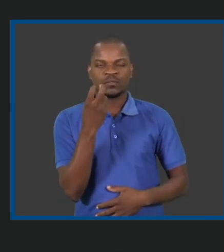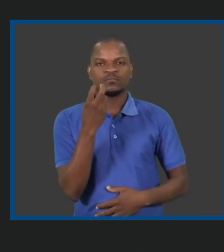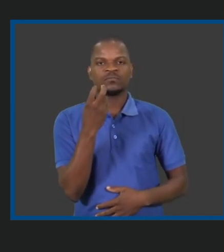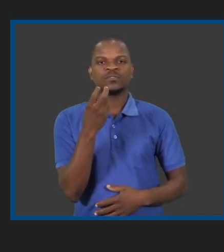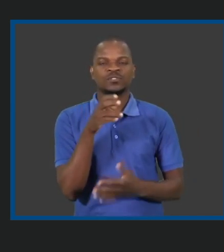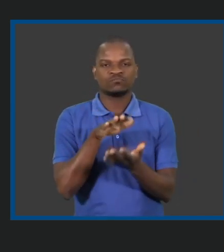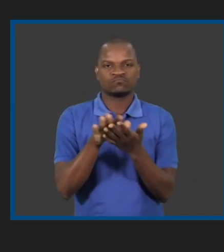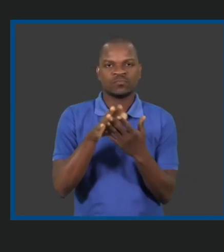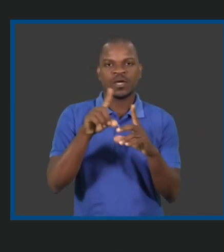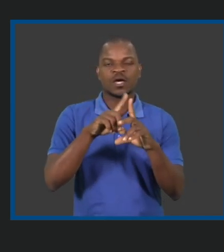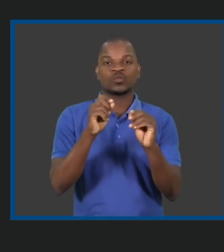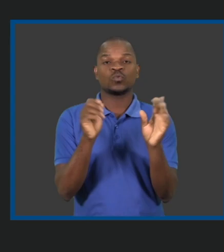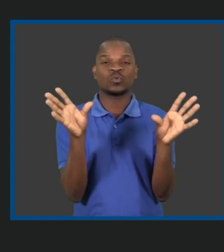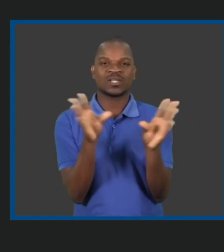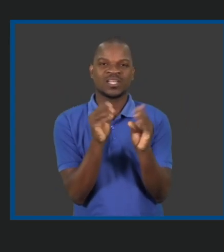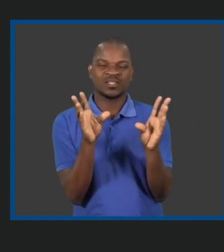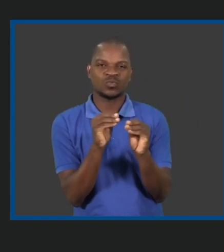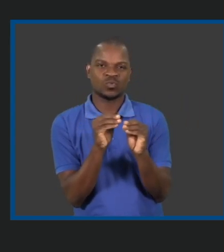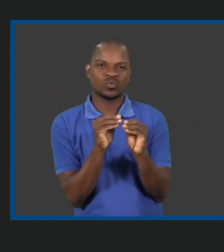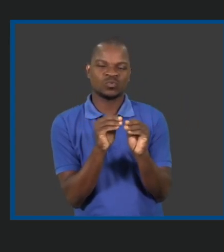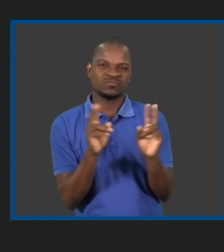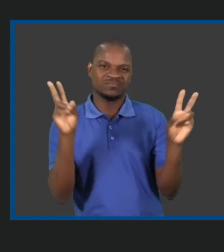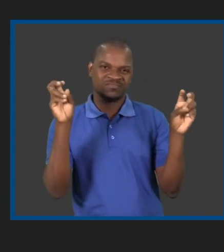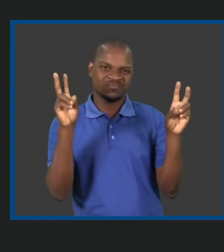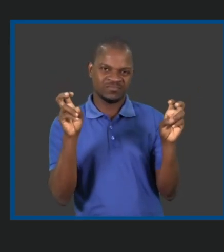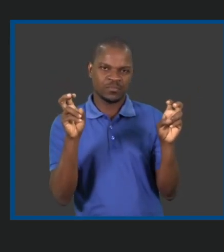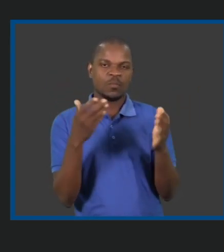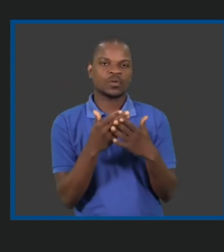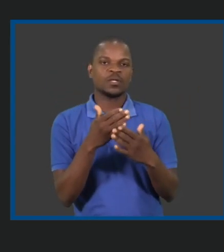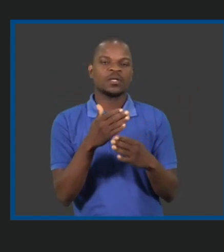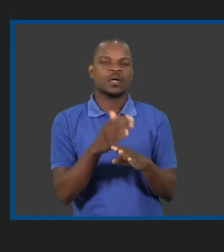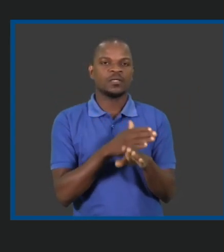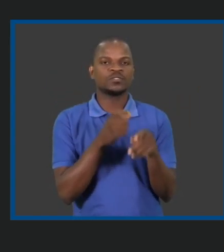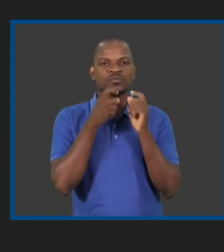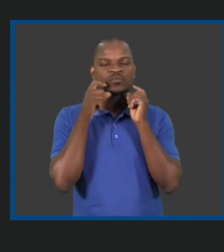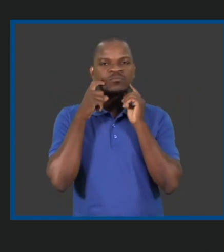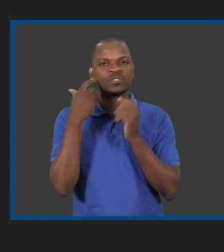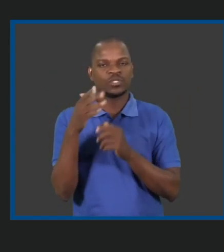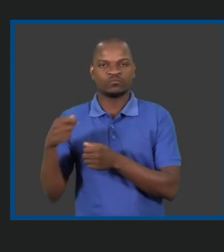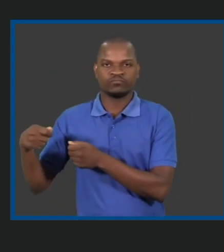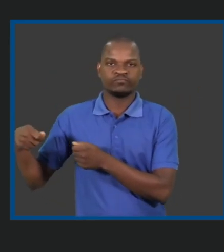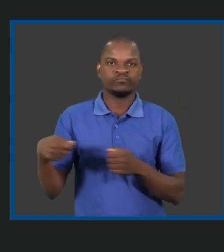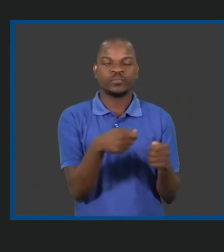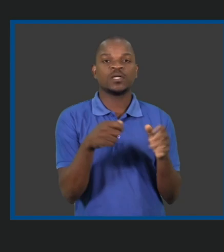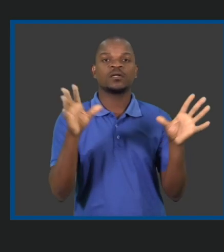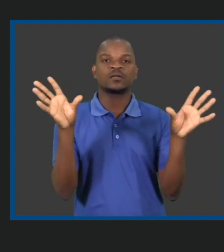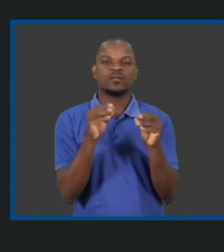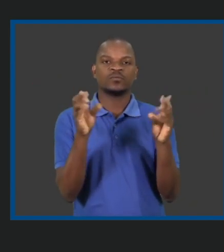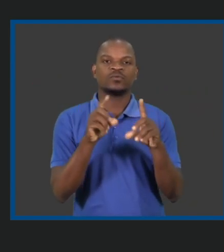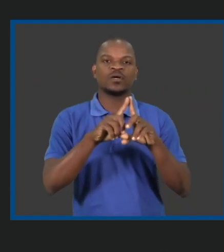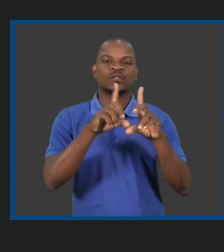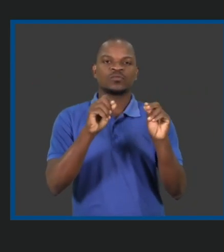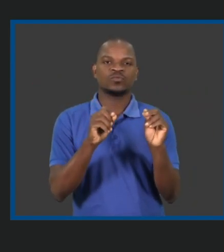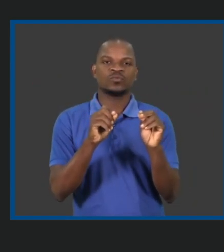tratar do relatório sombra uma vez que o nosso país já submeteu o primeiro relatório sobre a implementação